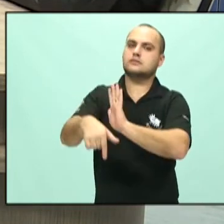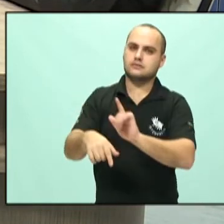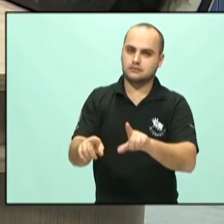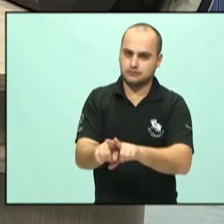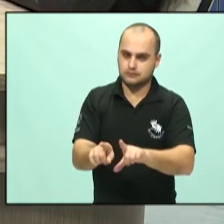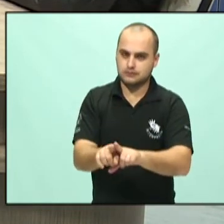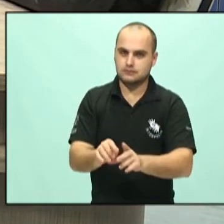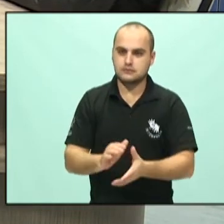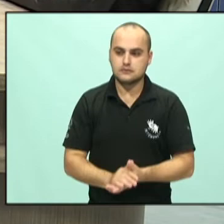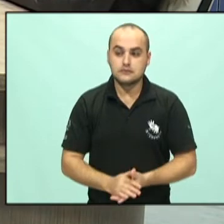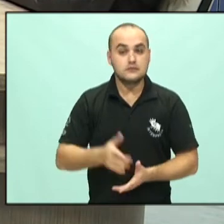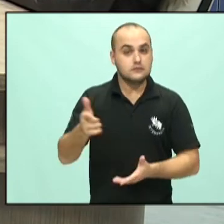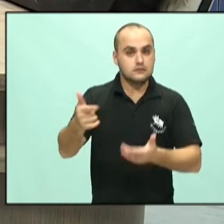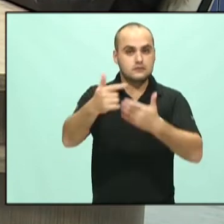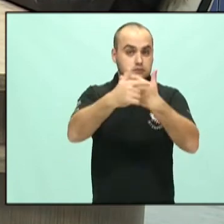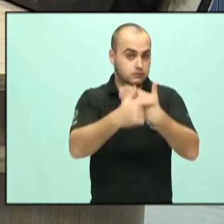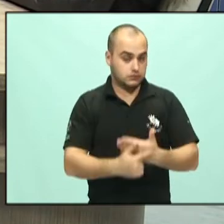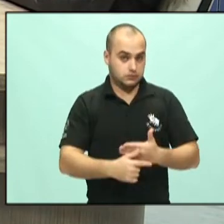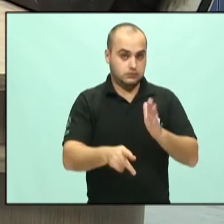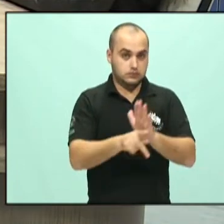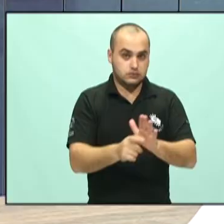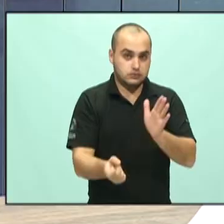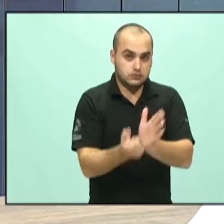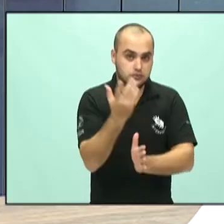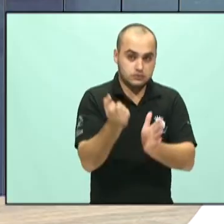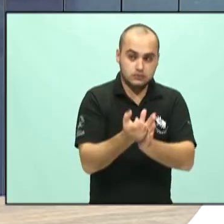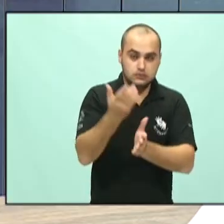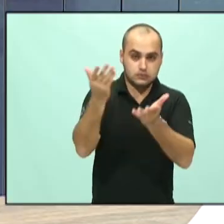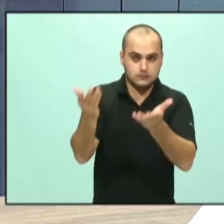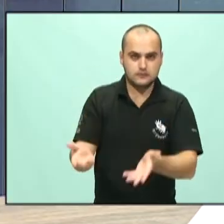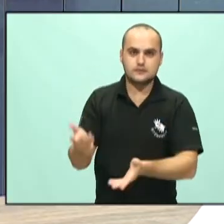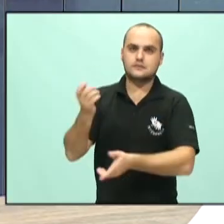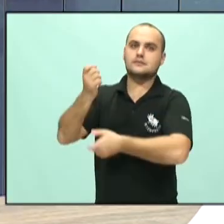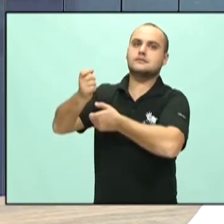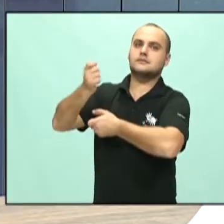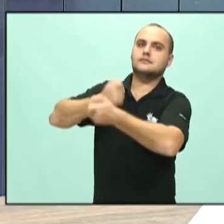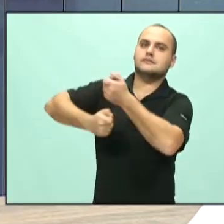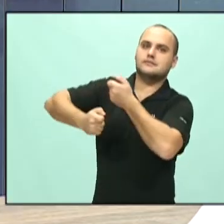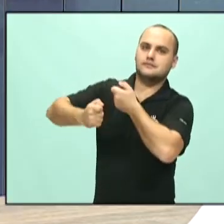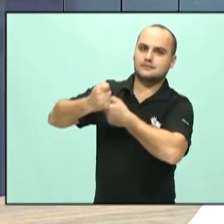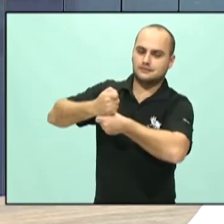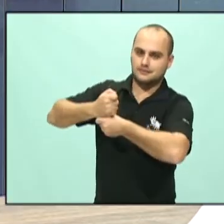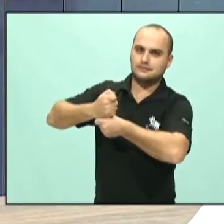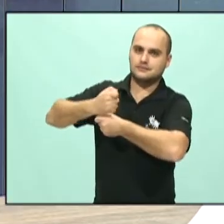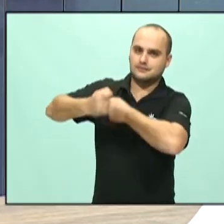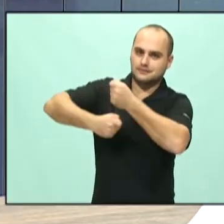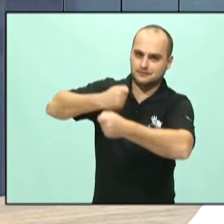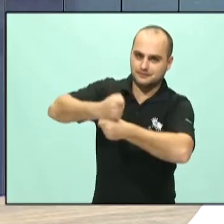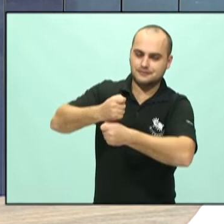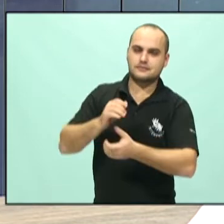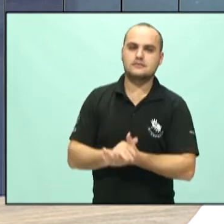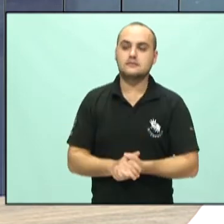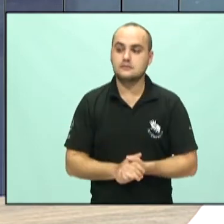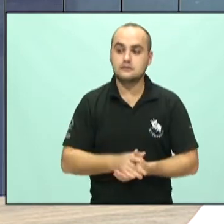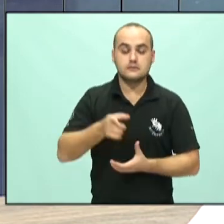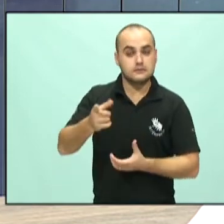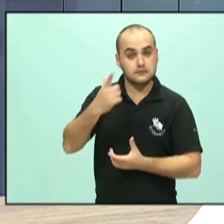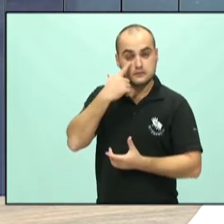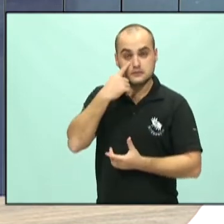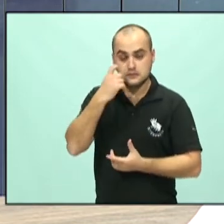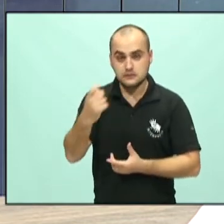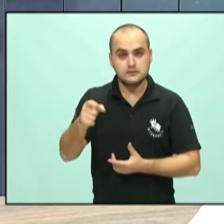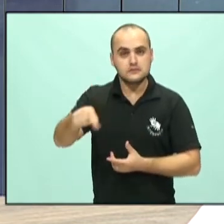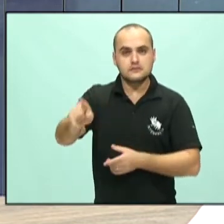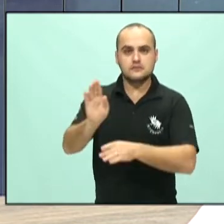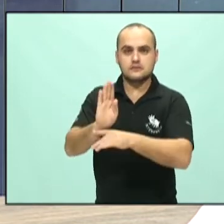nesse papel de produzir esse curta desde o ano passado. O interessante desse curta é que a gente quer trazer com ele, a gente